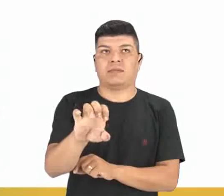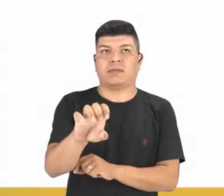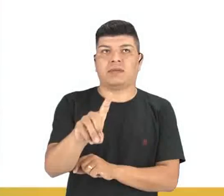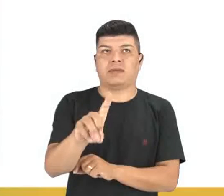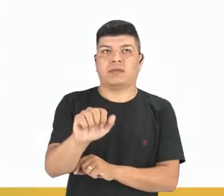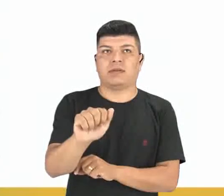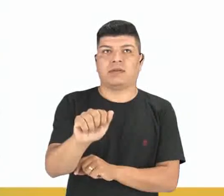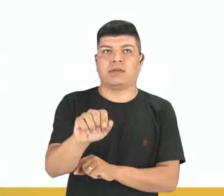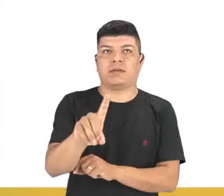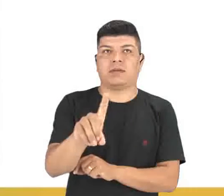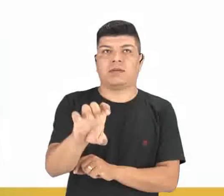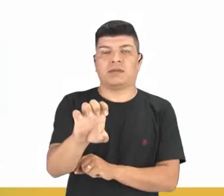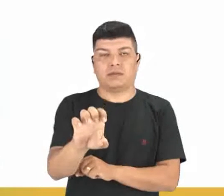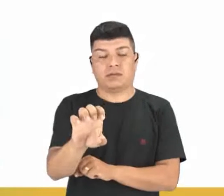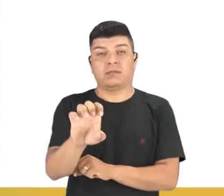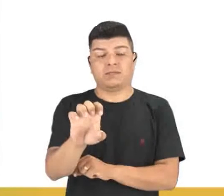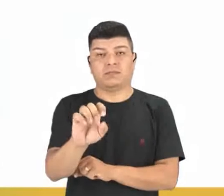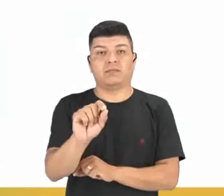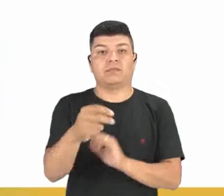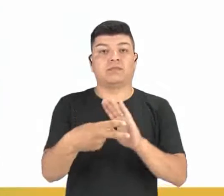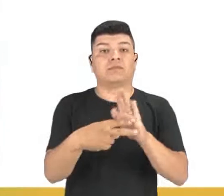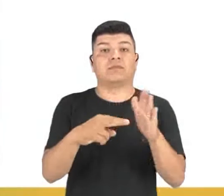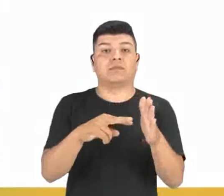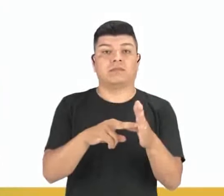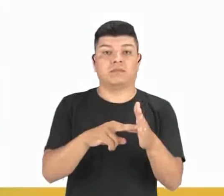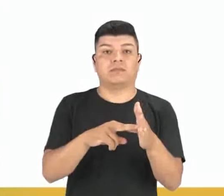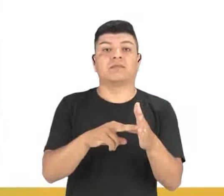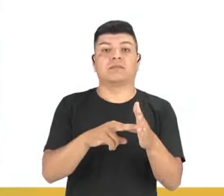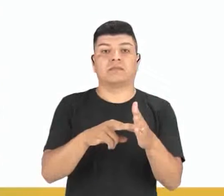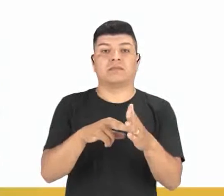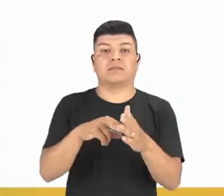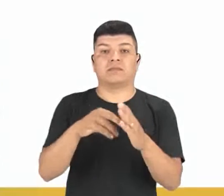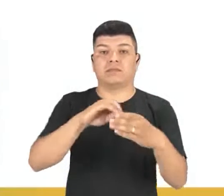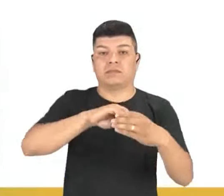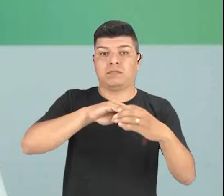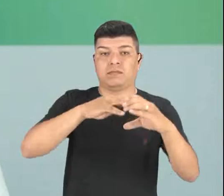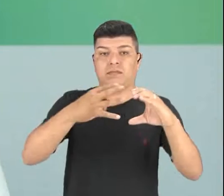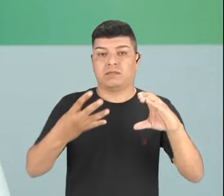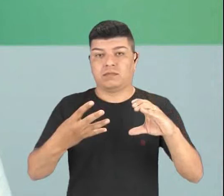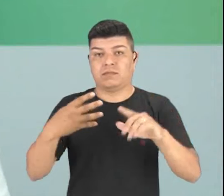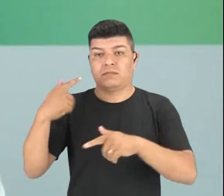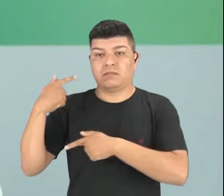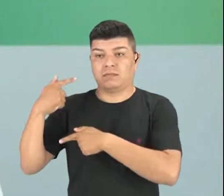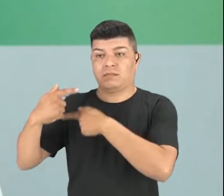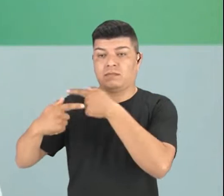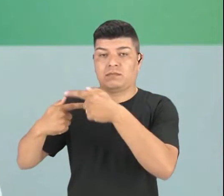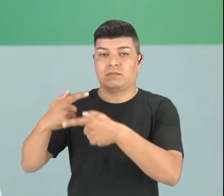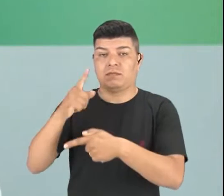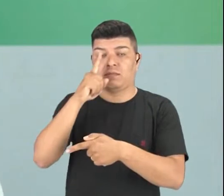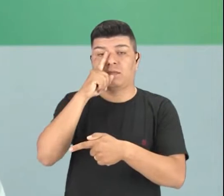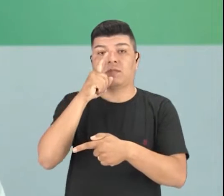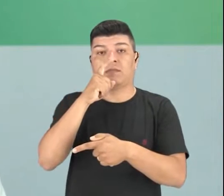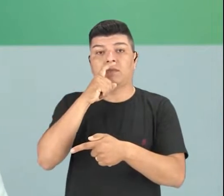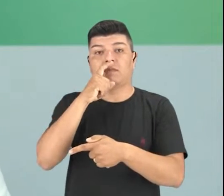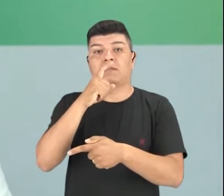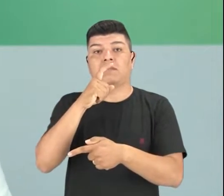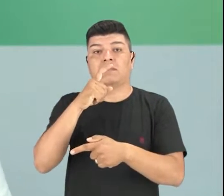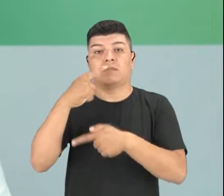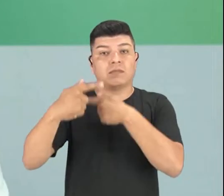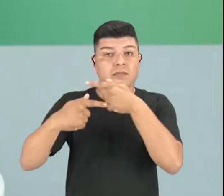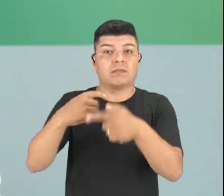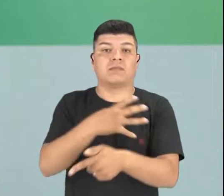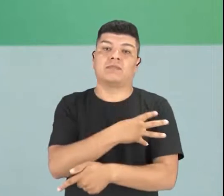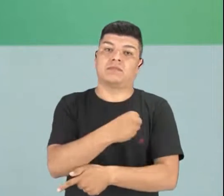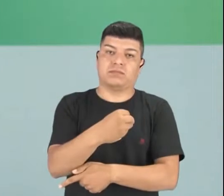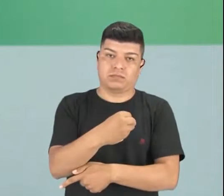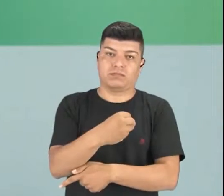Heterariedade. O que é isso? O poder da característica passar dos pais para o filho, né? Então a gente está